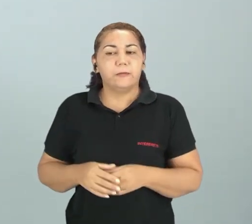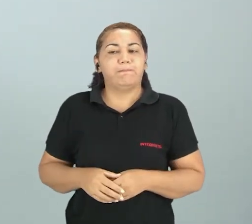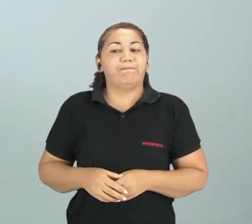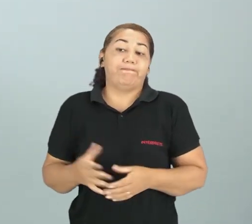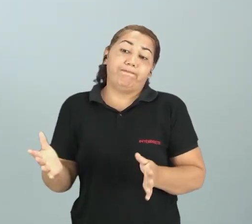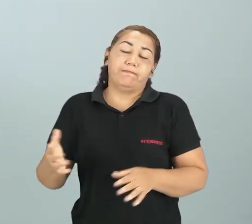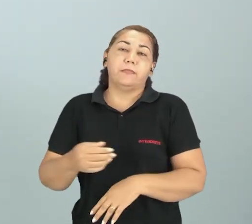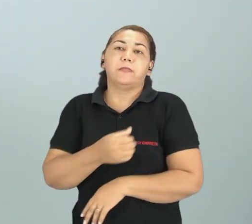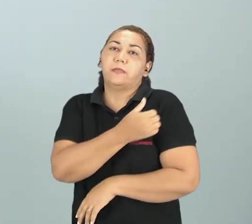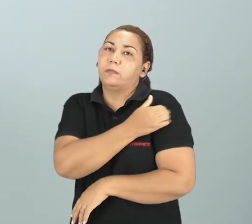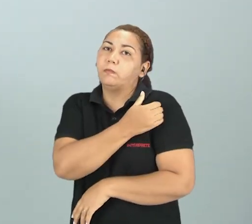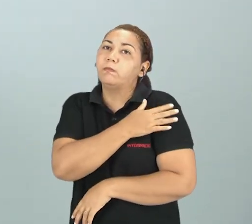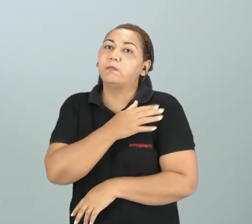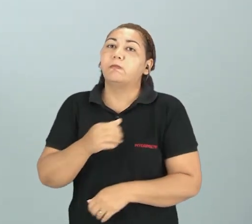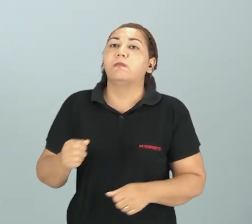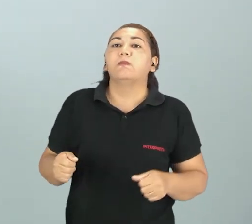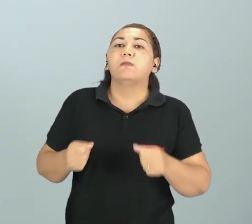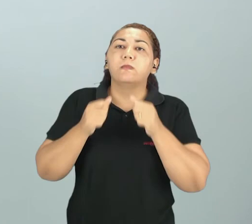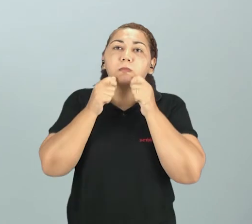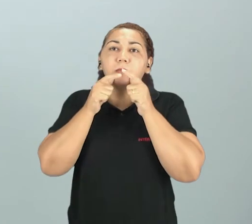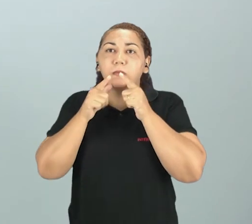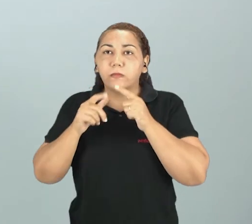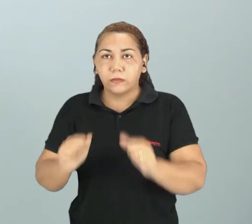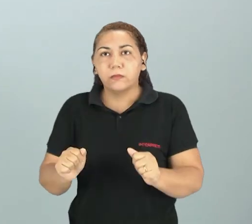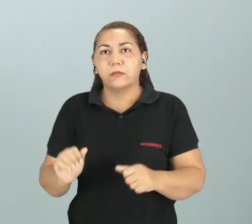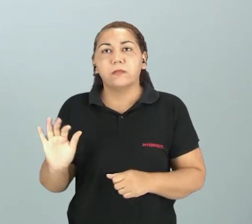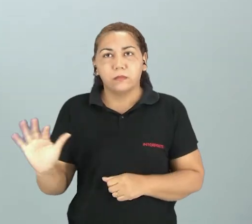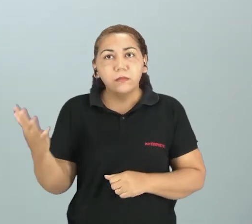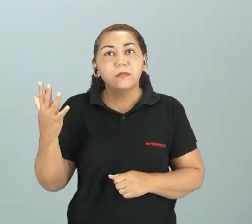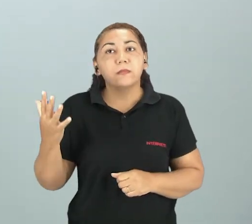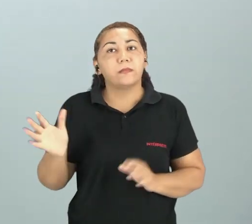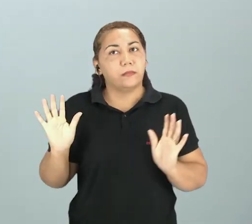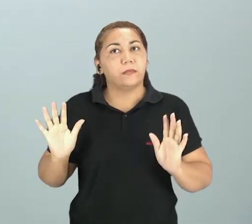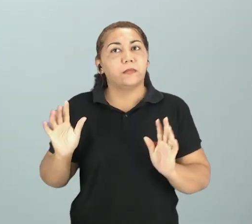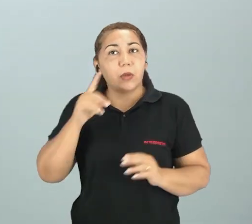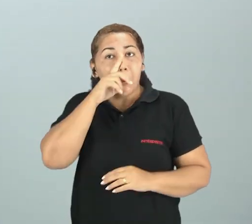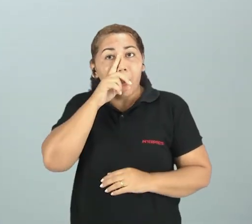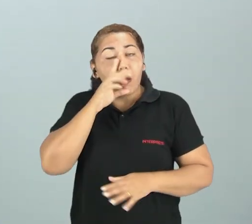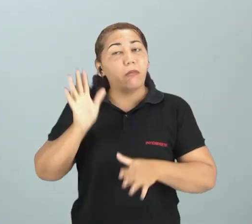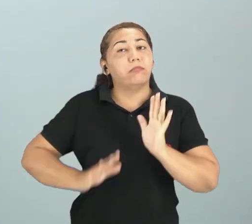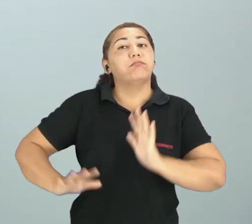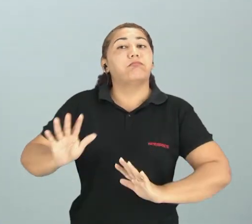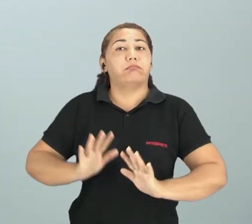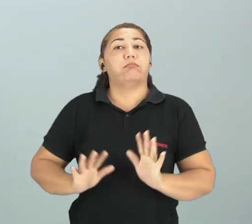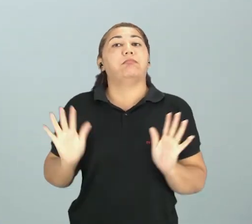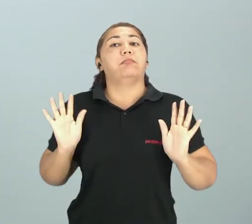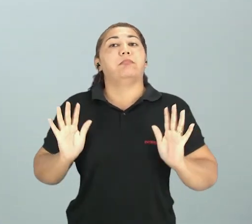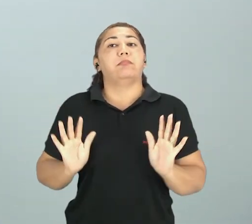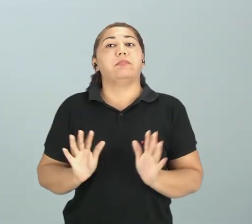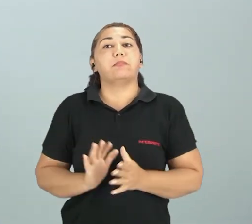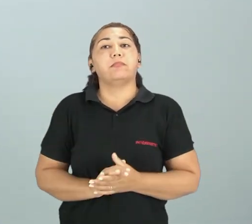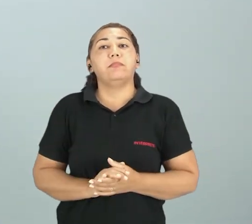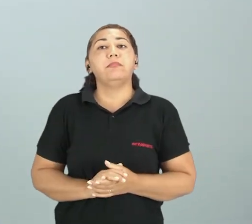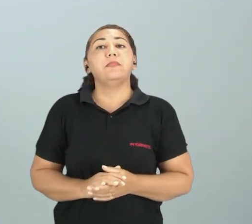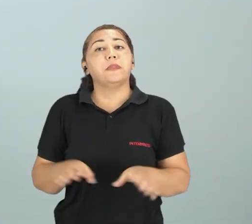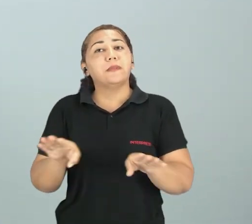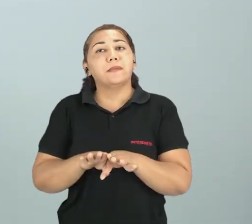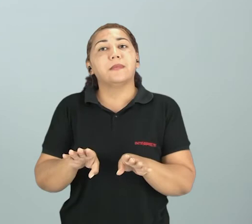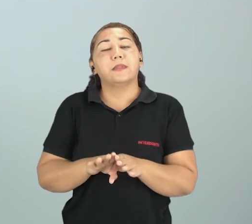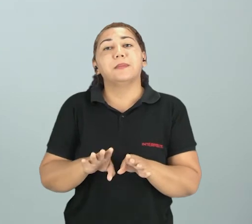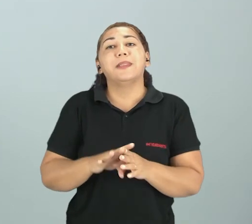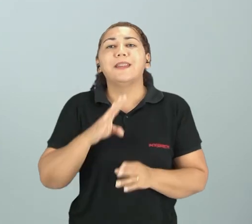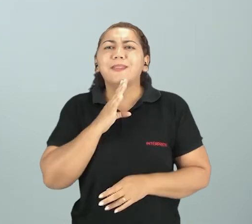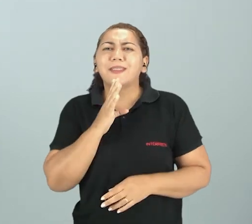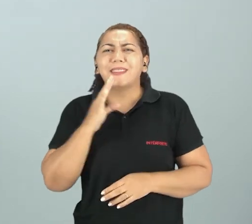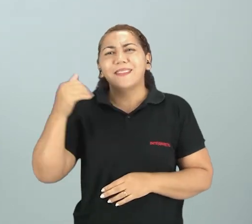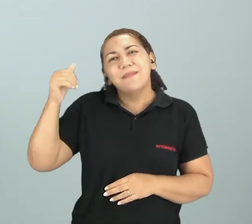são habituados a falar no seu dia a dia. E ter o cuidado para a gente não cometer esse preconceito. Mas também procurar saber um pouco mais. Ah,